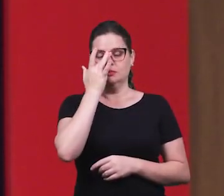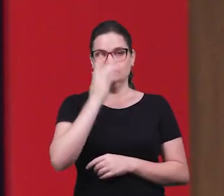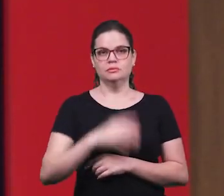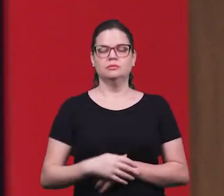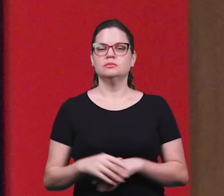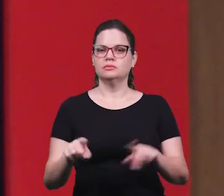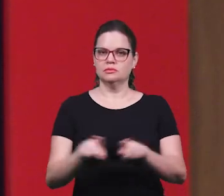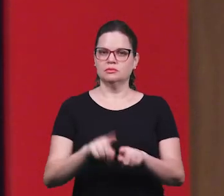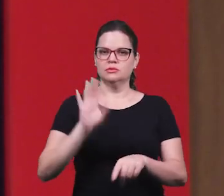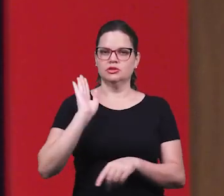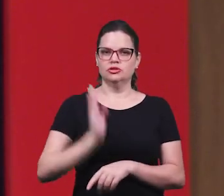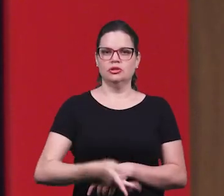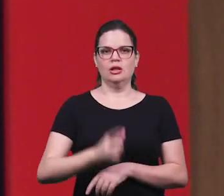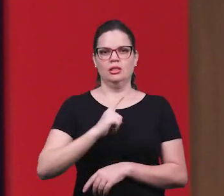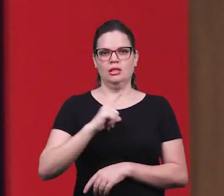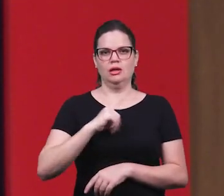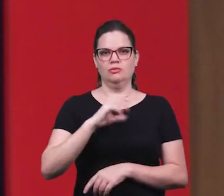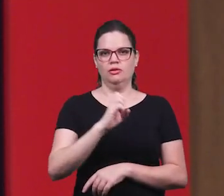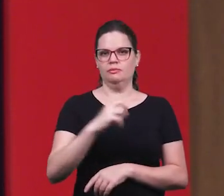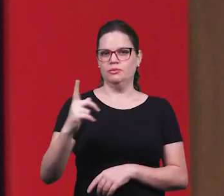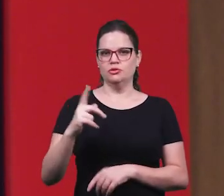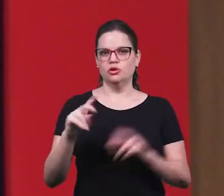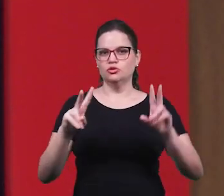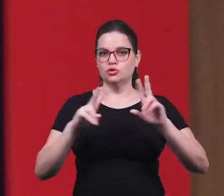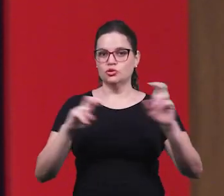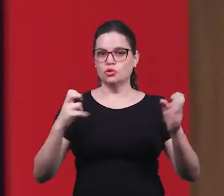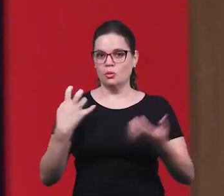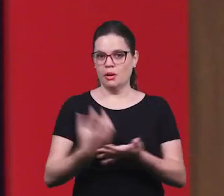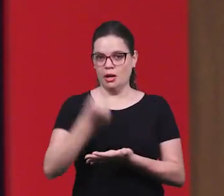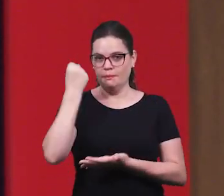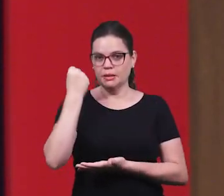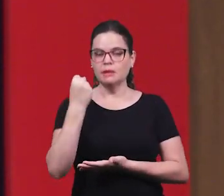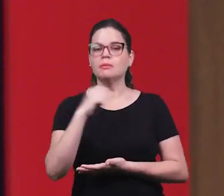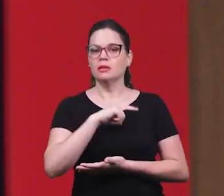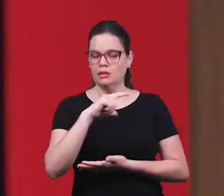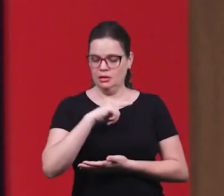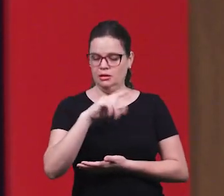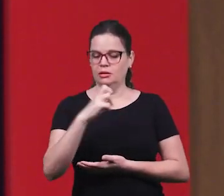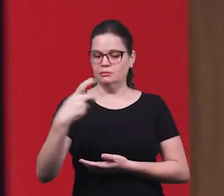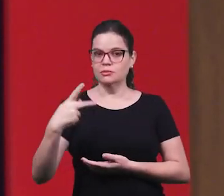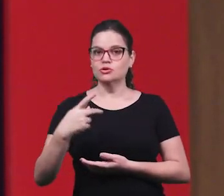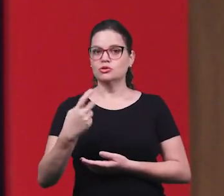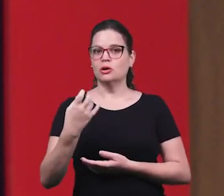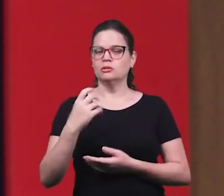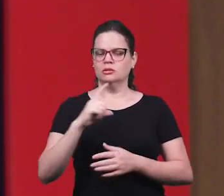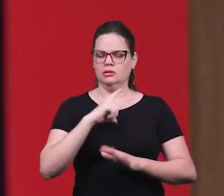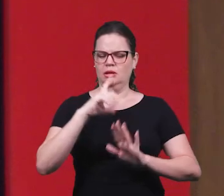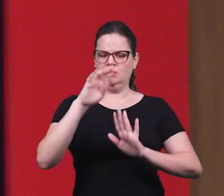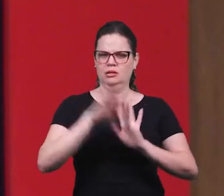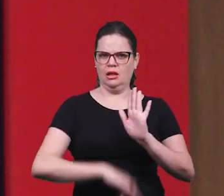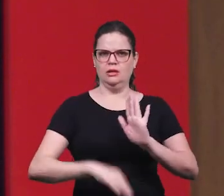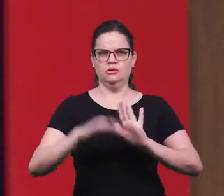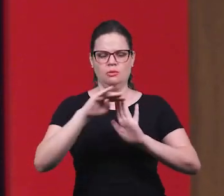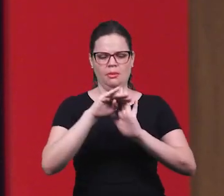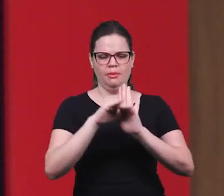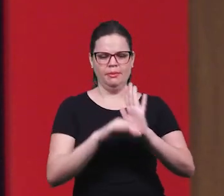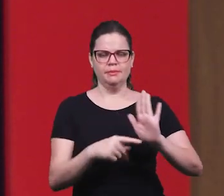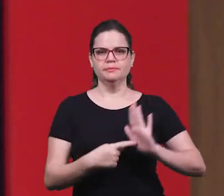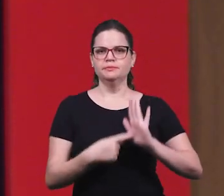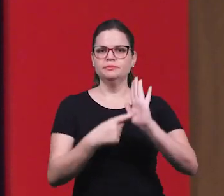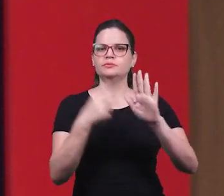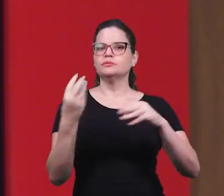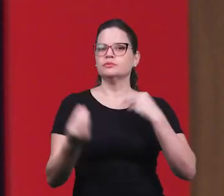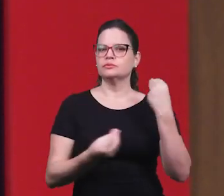inclusive, gravamos um episódio só sobre arrebatamento. Nós trouxemos diversos elementos, textos, falando a